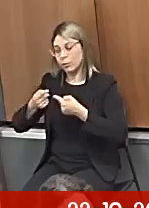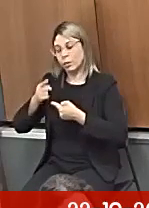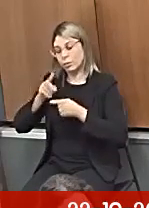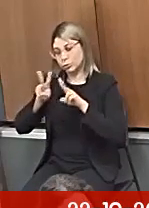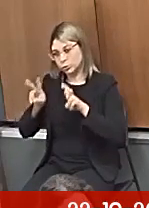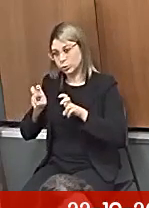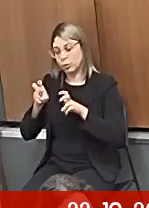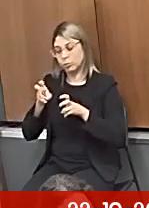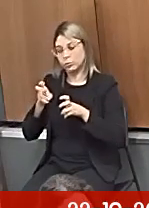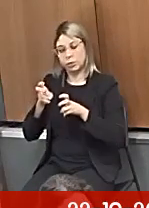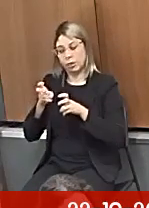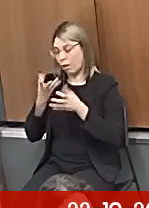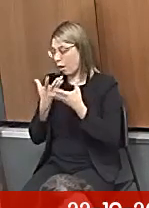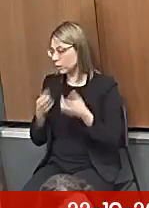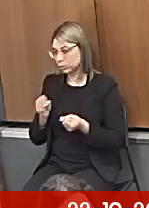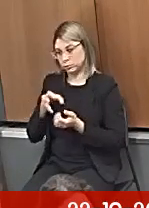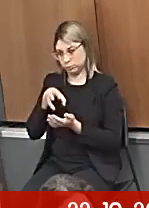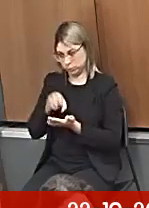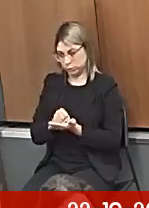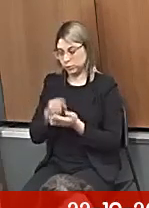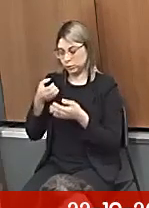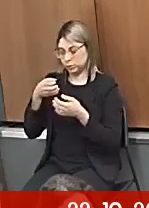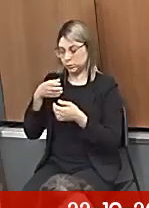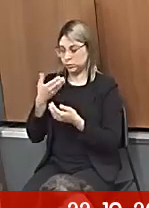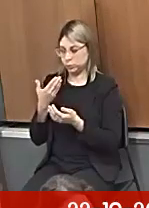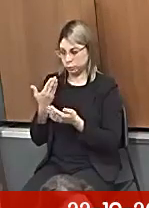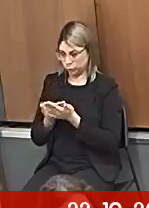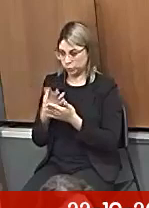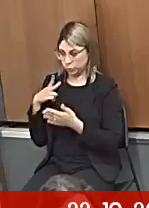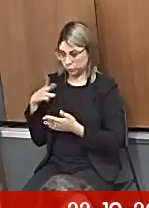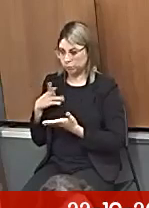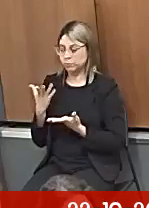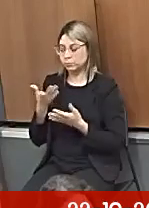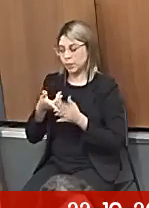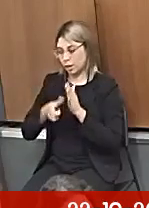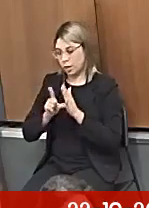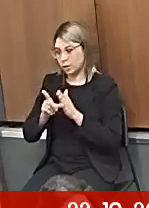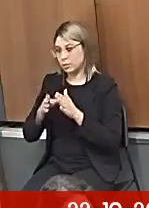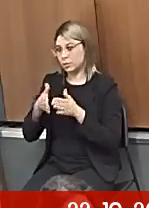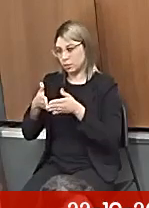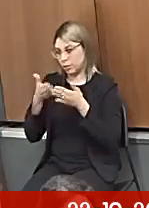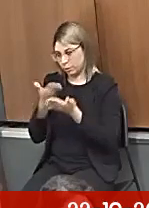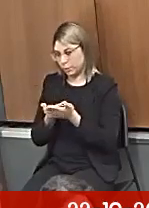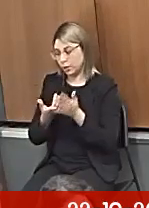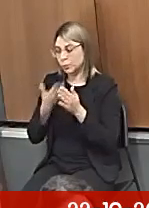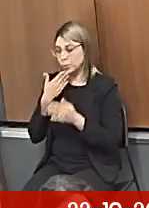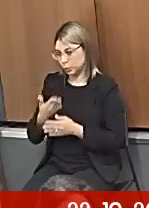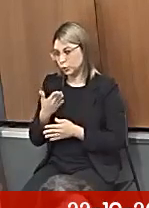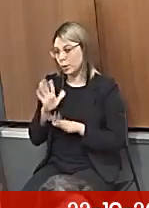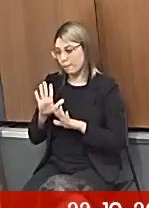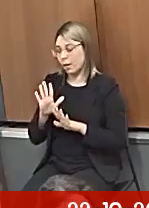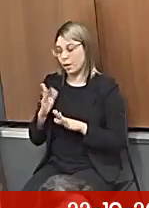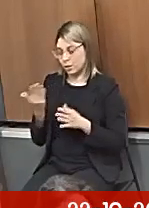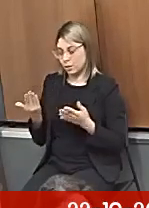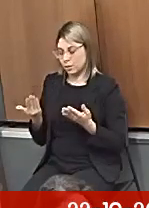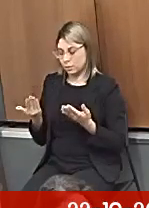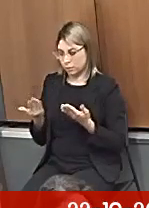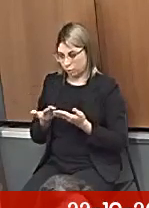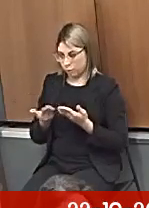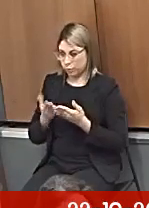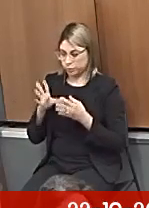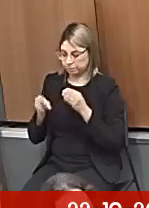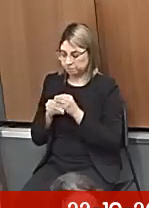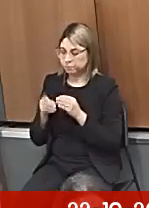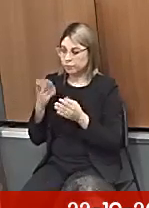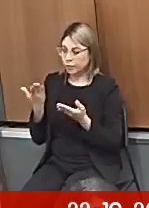de matrículas. Então, está aí um requerimento que já tinha sido falado aqui no início. Os deputados que